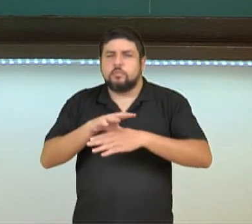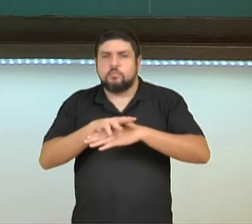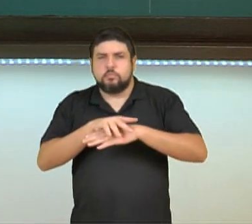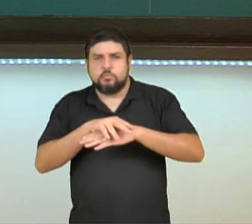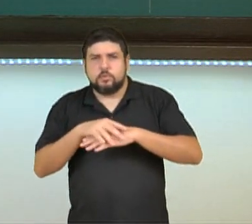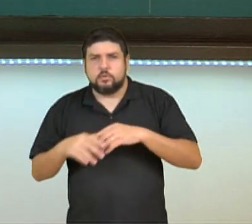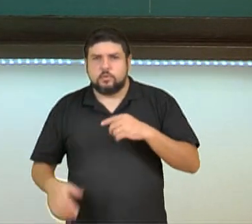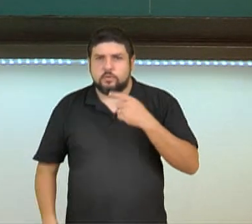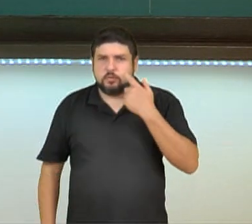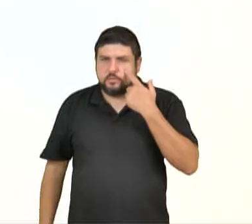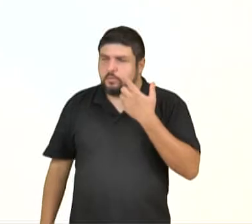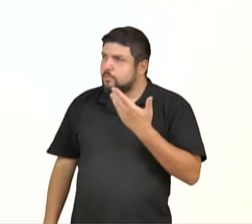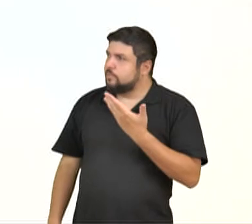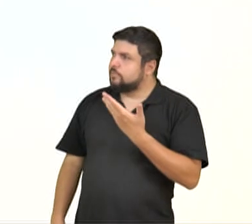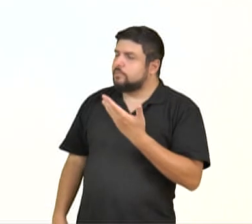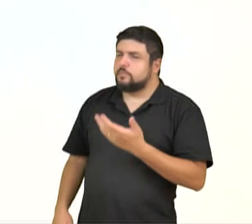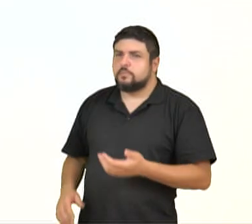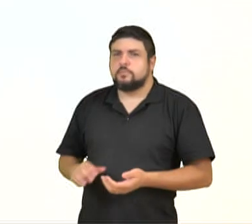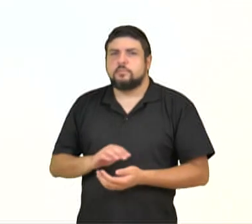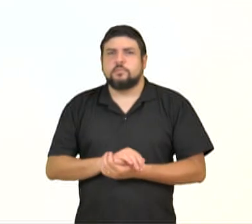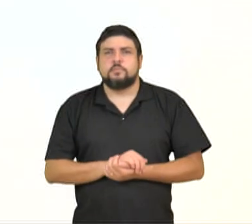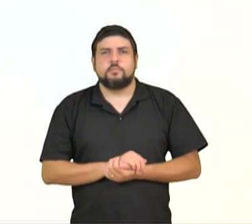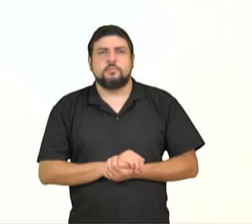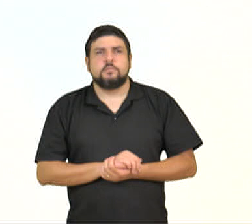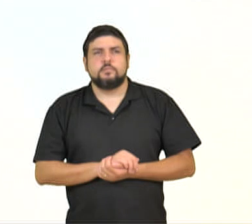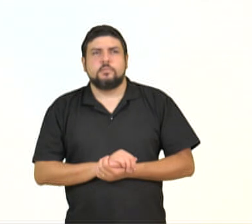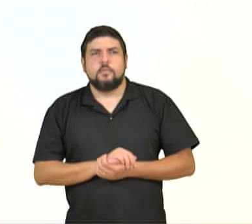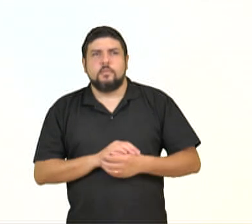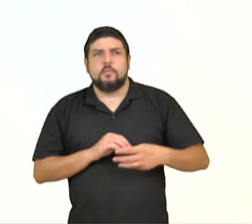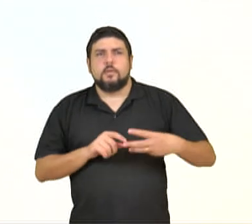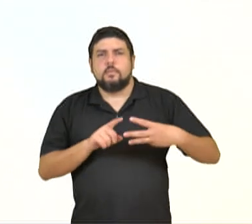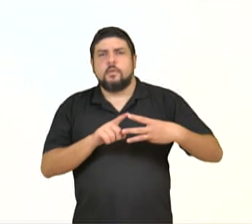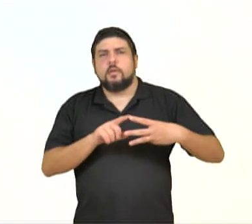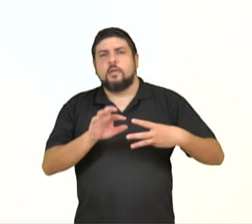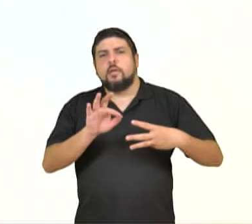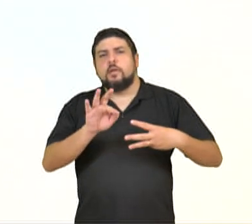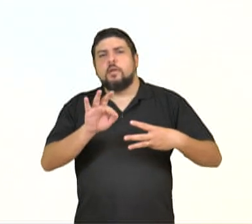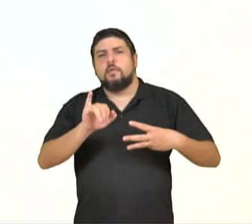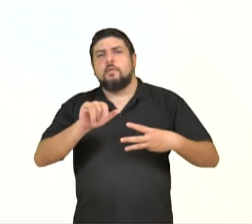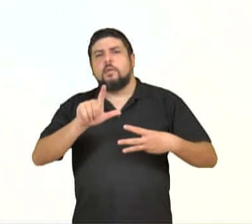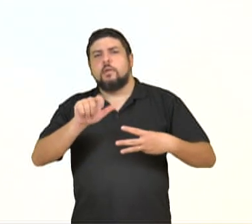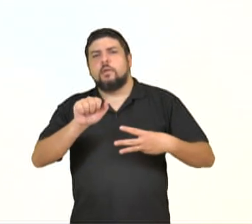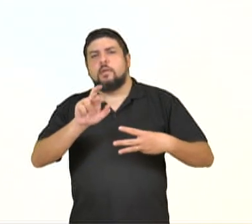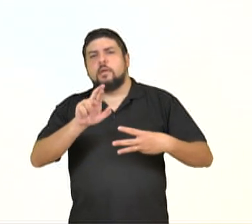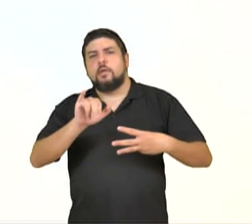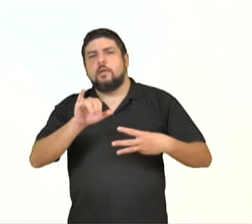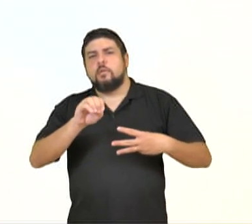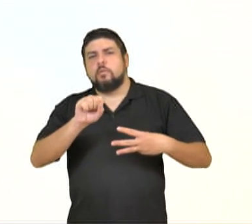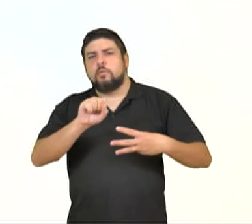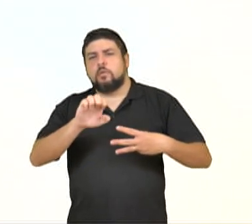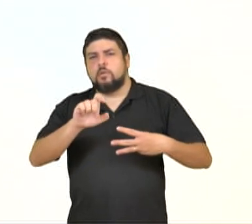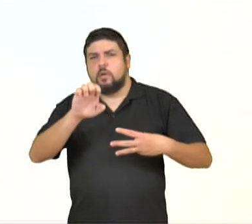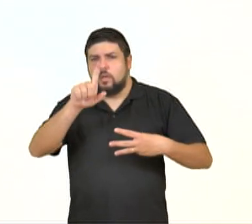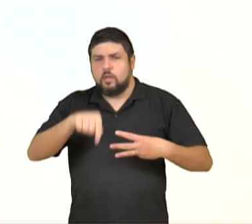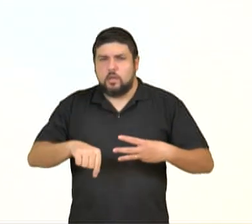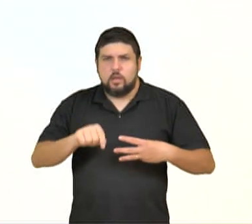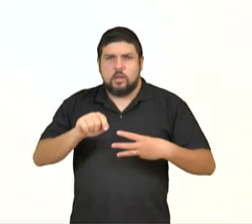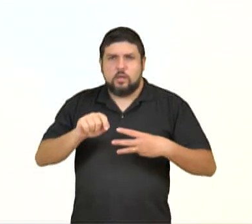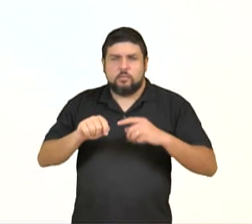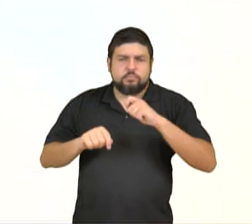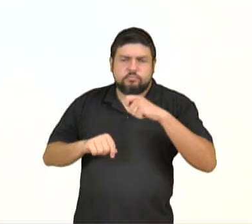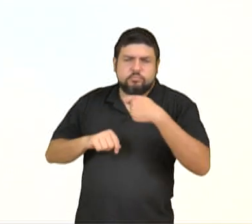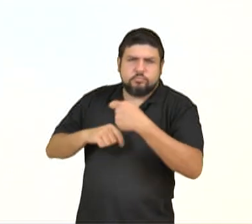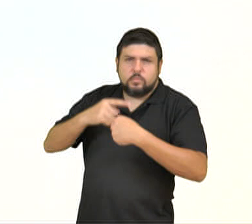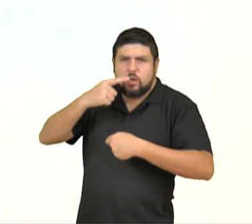sistema linfático. Uma delas é a filariose, conhecida como elefantíase, tá?